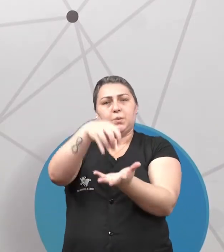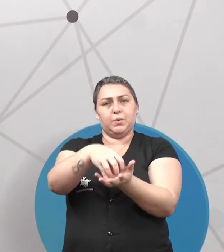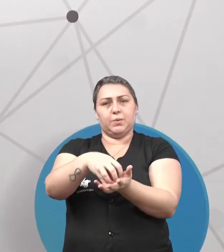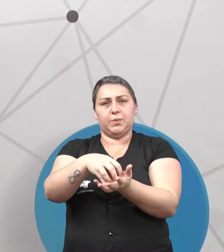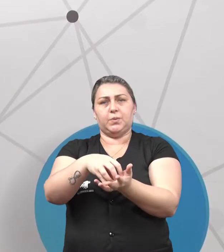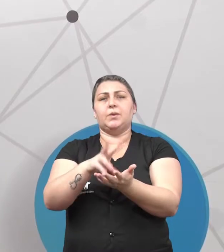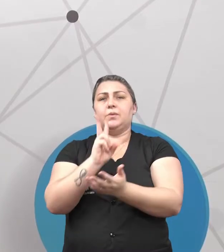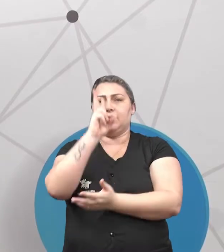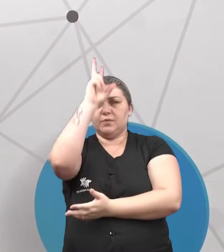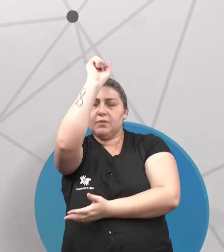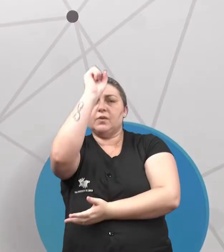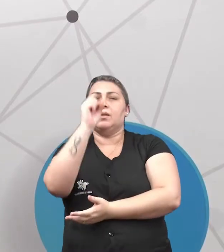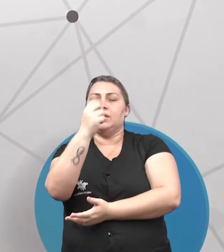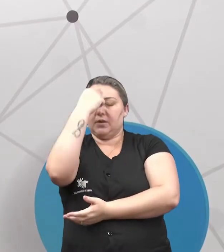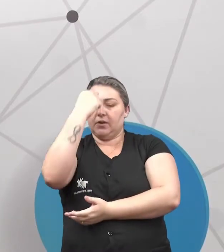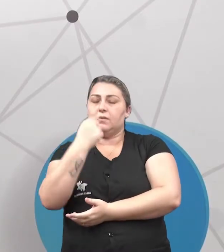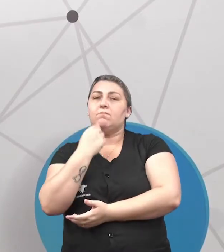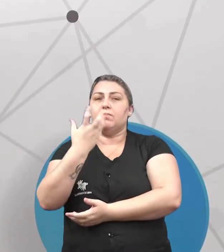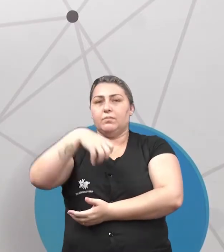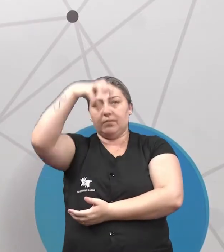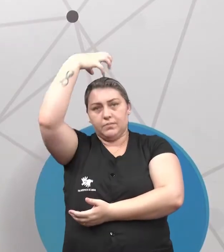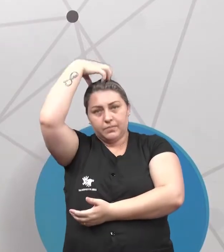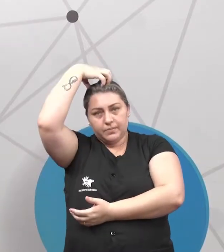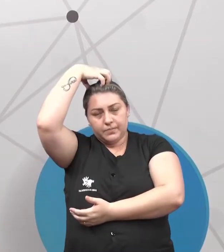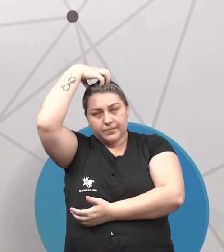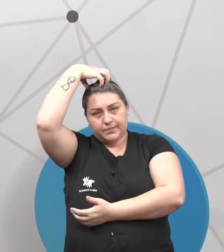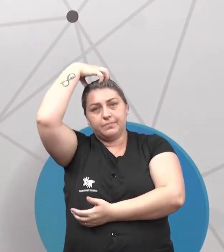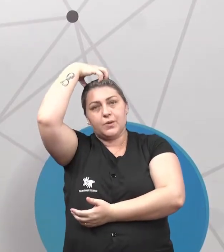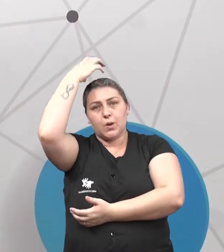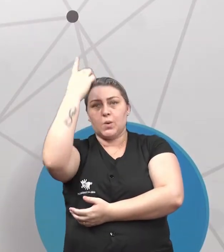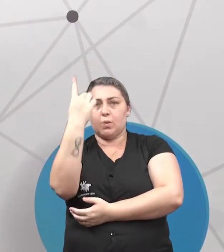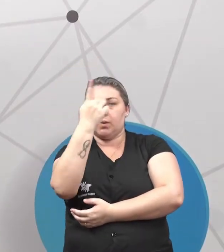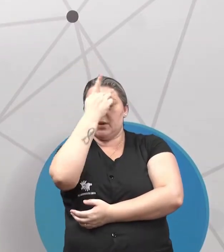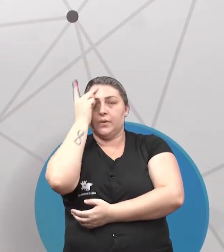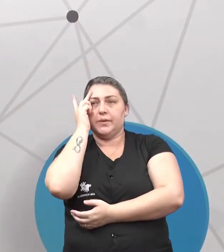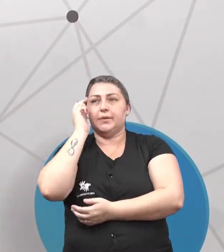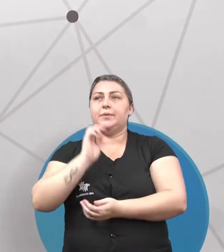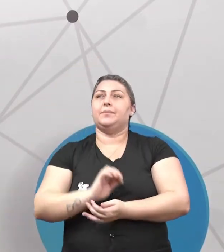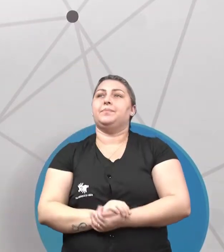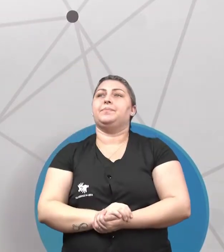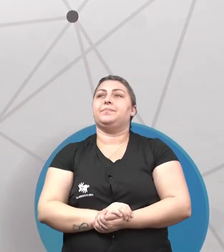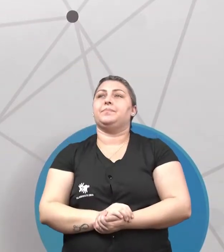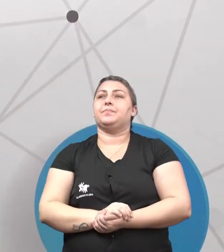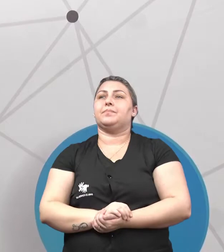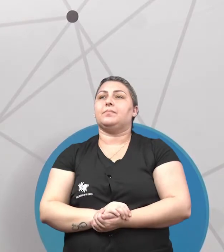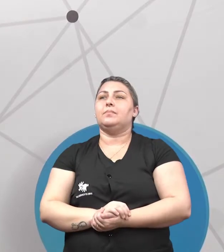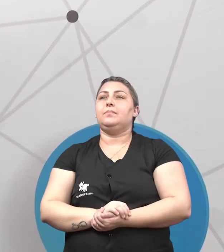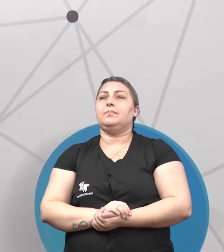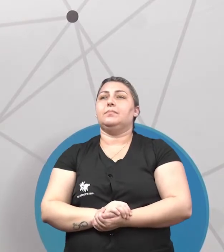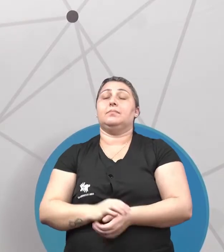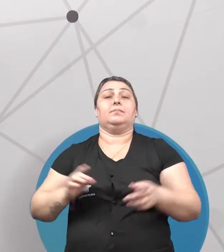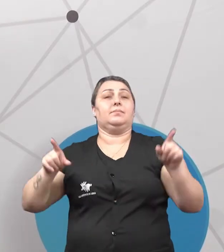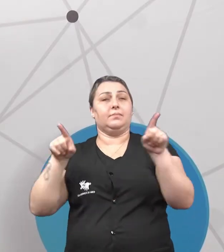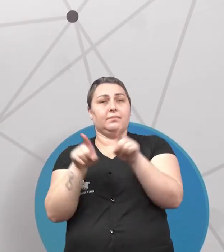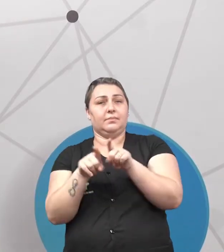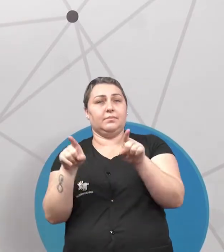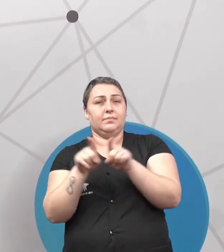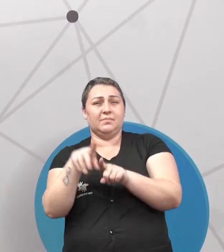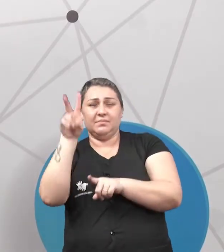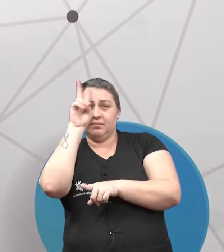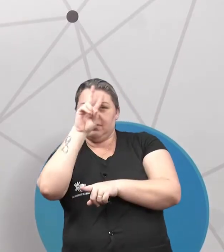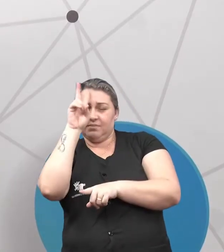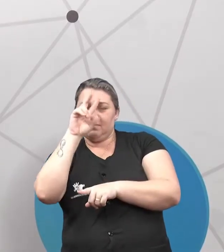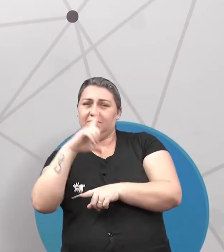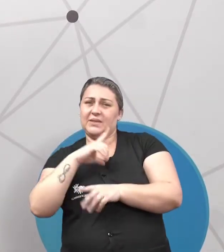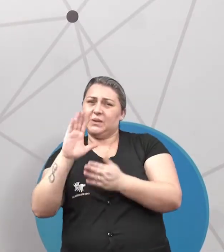vai sendo direcionado para uma só pessoa, tá? Cabe a gente ressaltar aí, tem